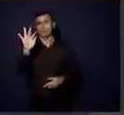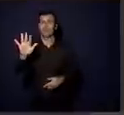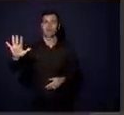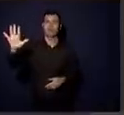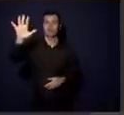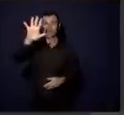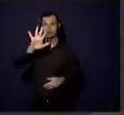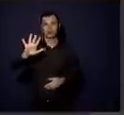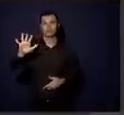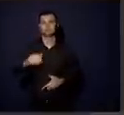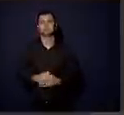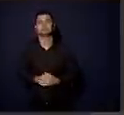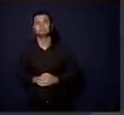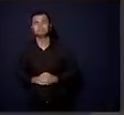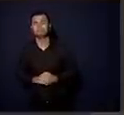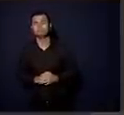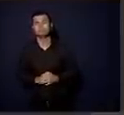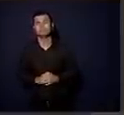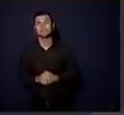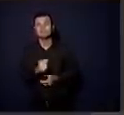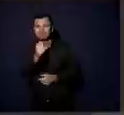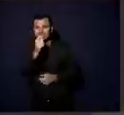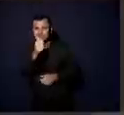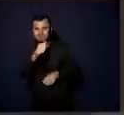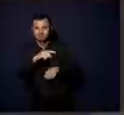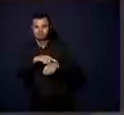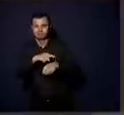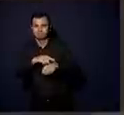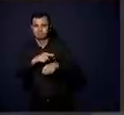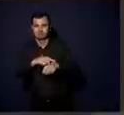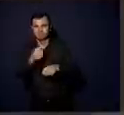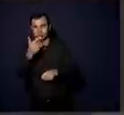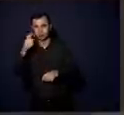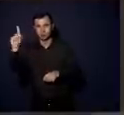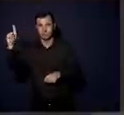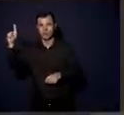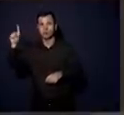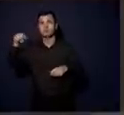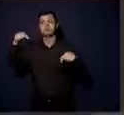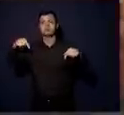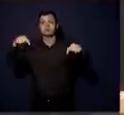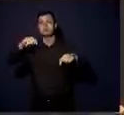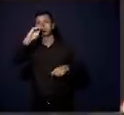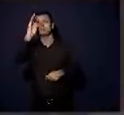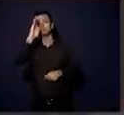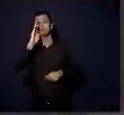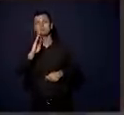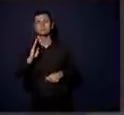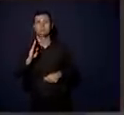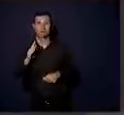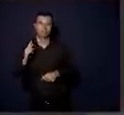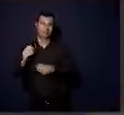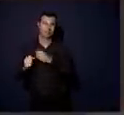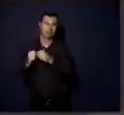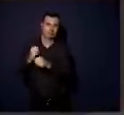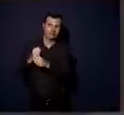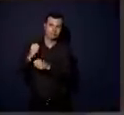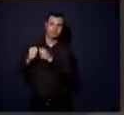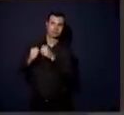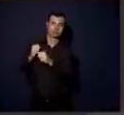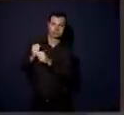a gente tá quase terminando eu vou levantar um ponto aqui a gente no Brasil se a gente olha o que aconteceu nos últimos anos